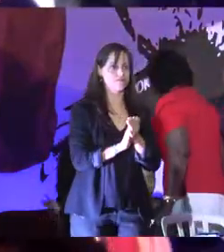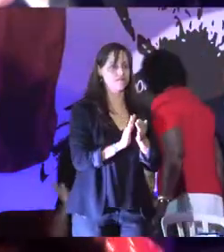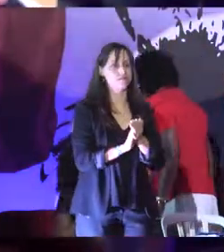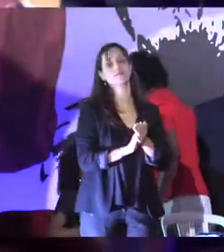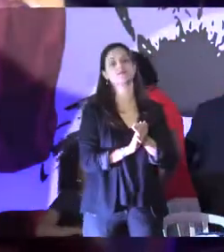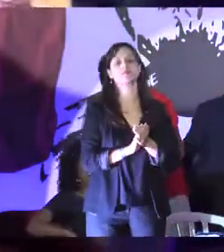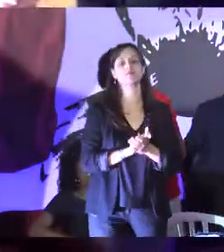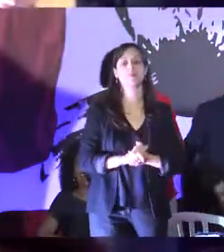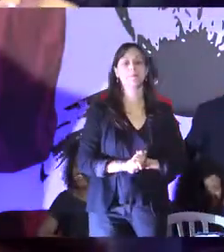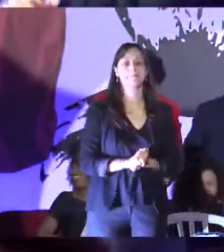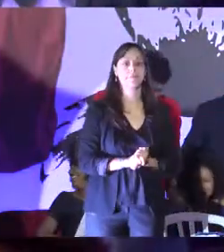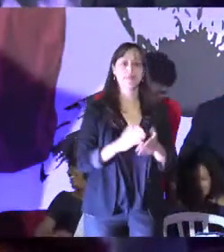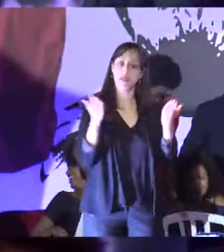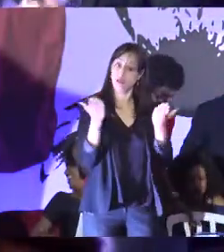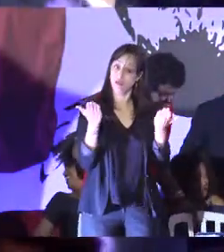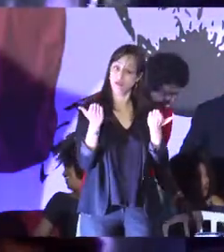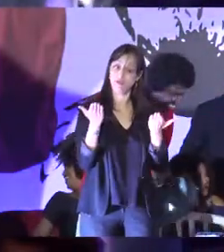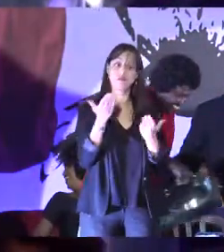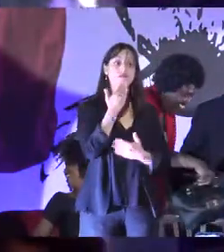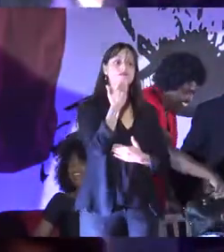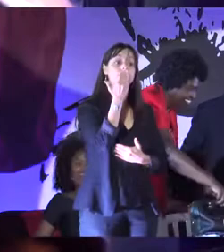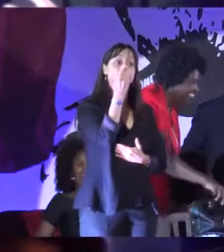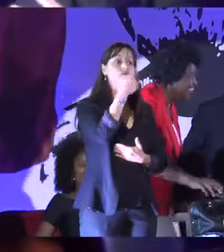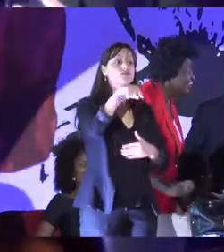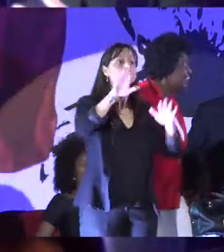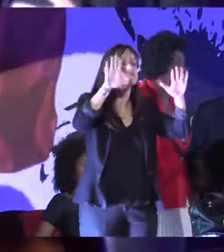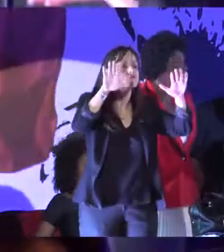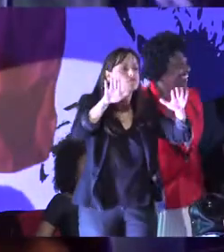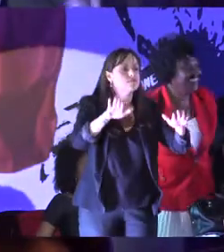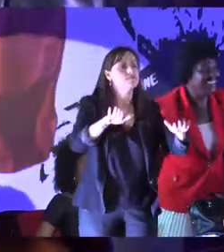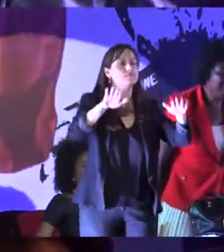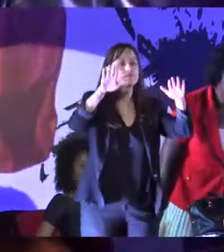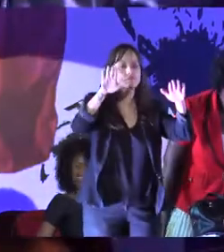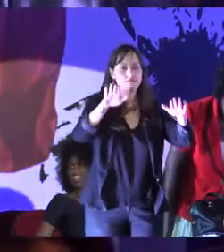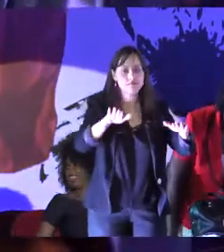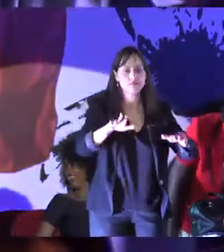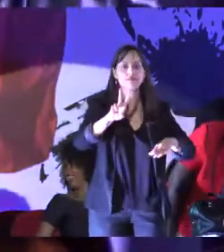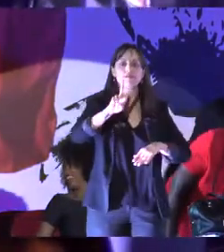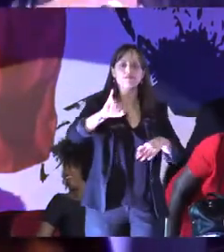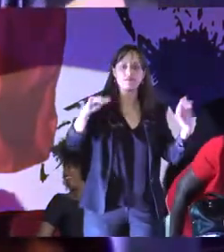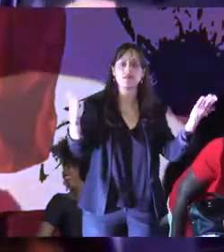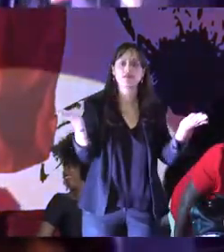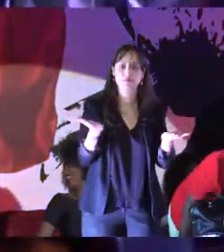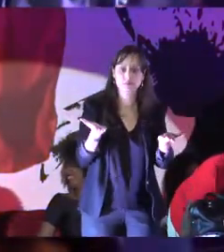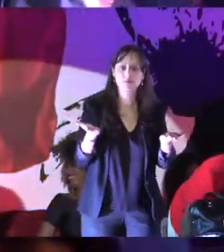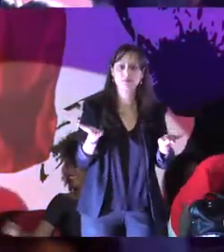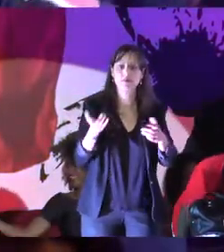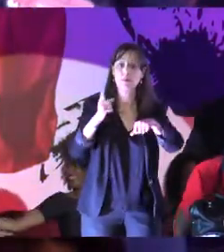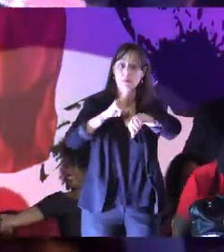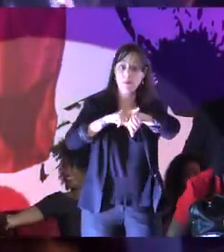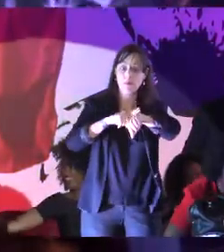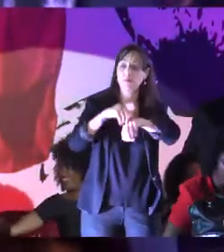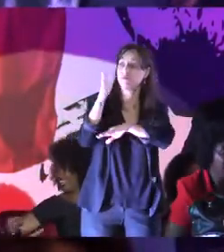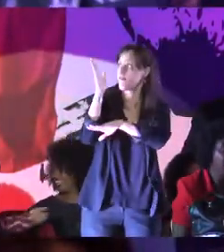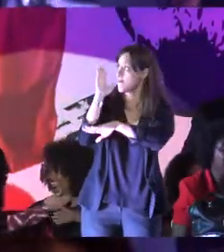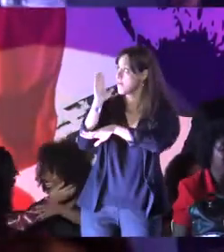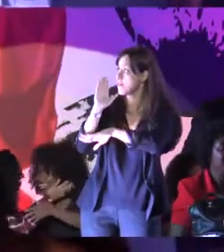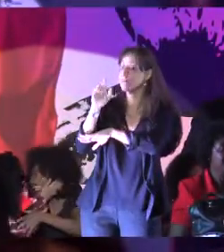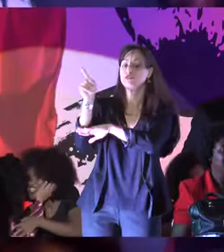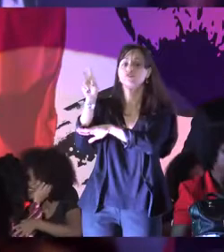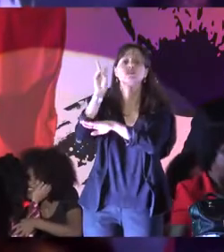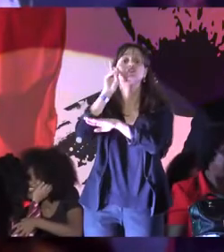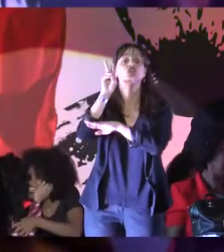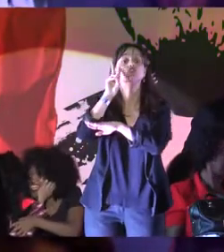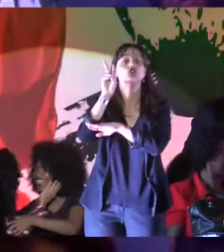Agora eu vou pedir um pouquinho de silêncio para vocês. Nós vamos exibir nesse momento um vídeo sobre